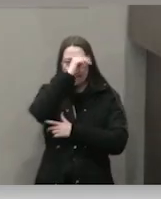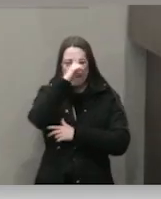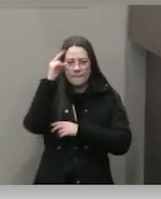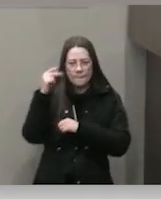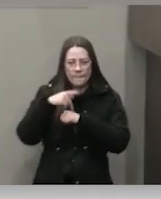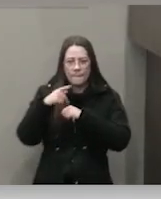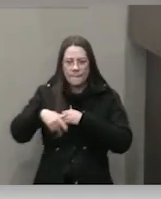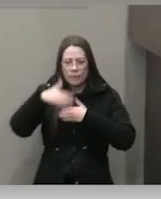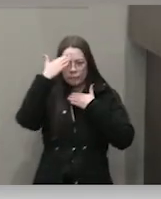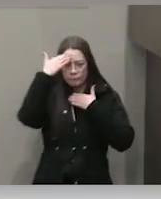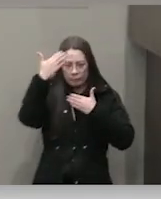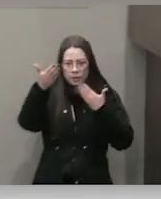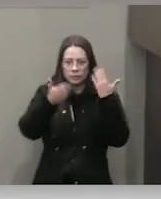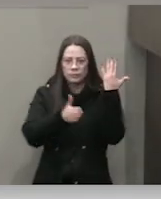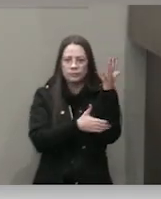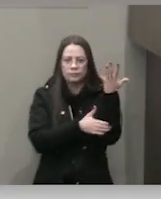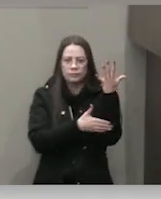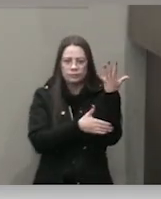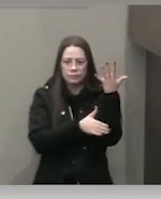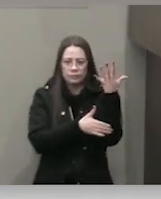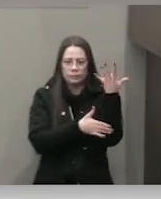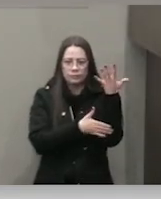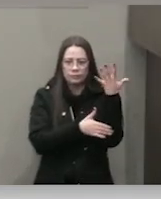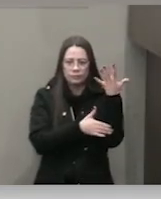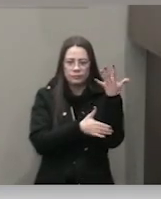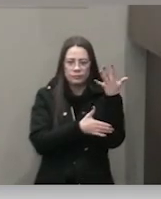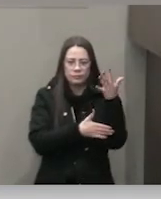Fundo agradece.